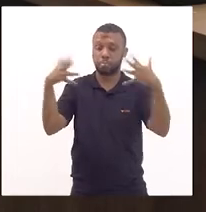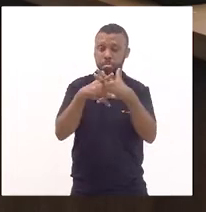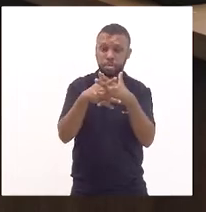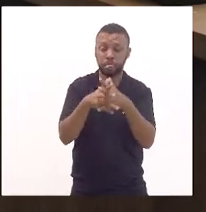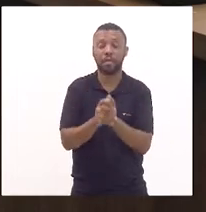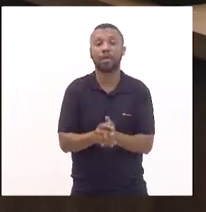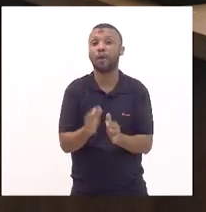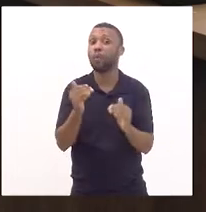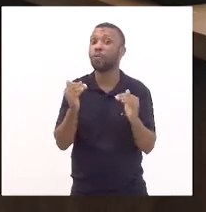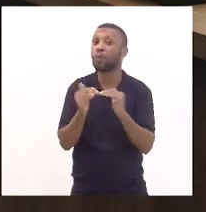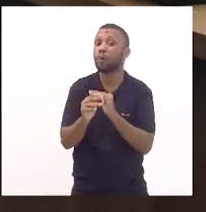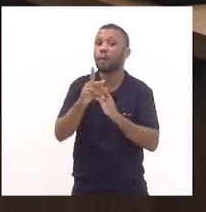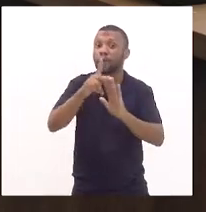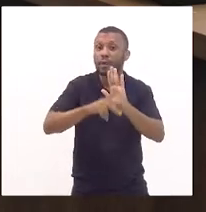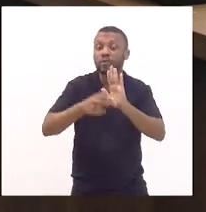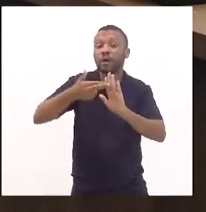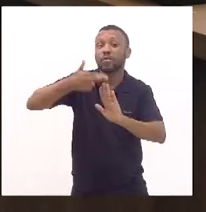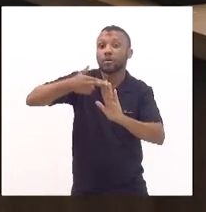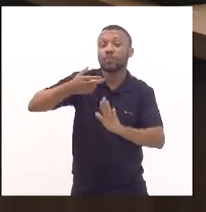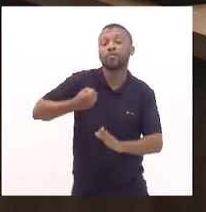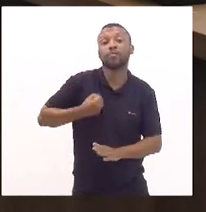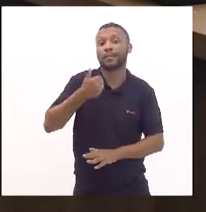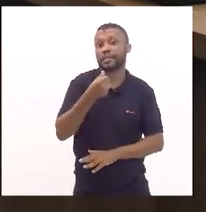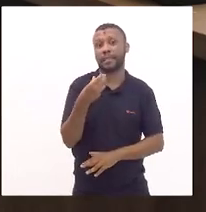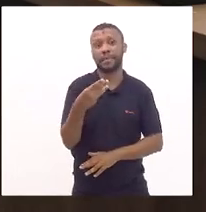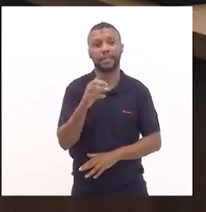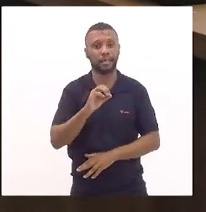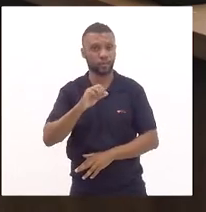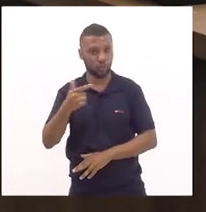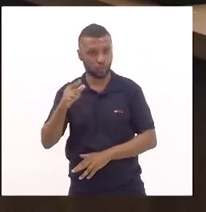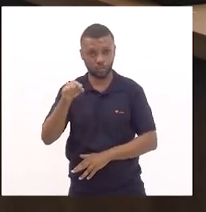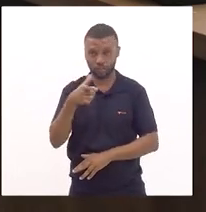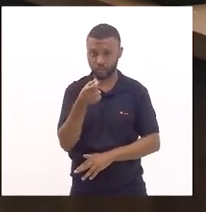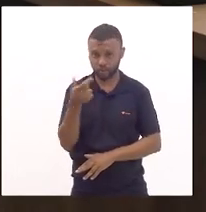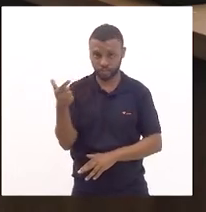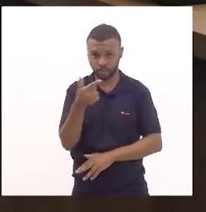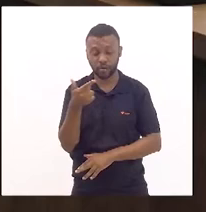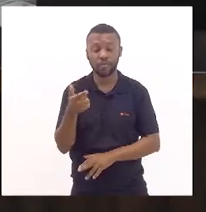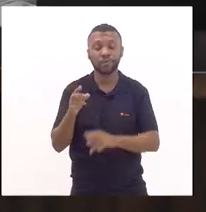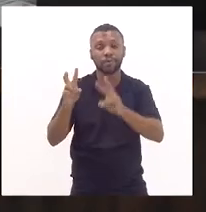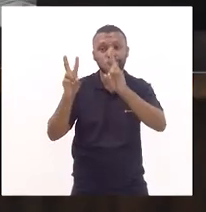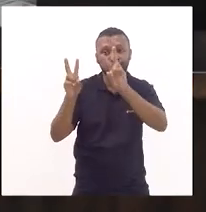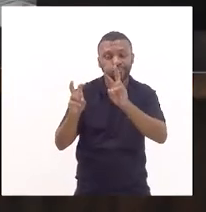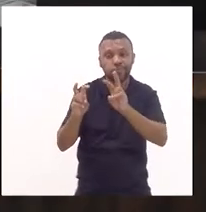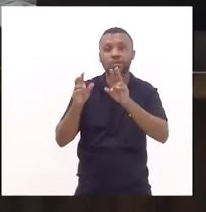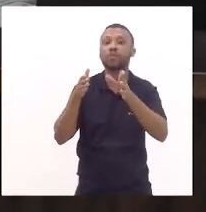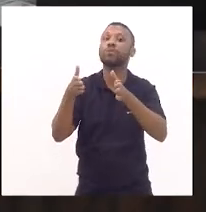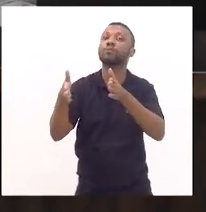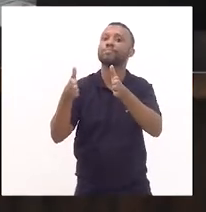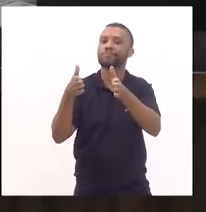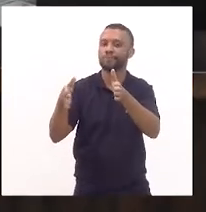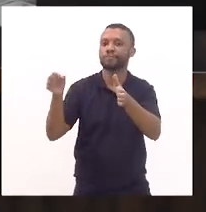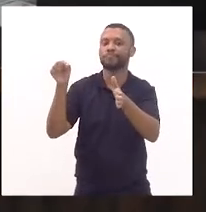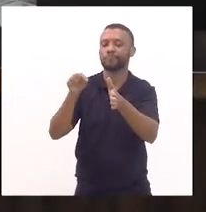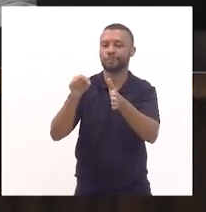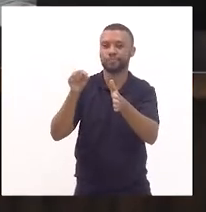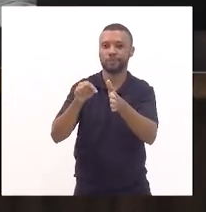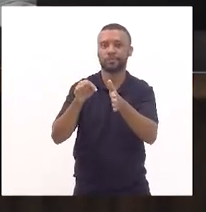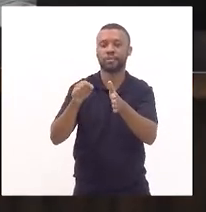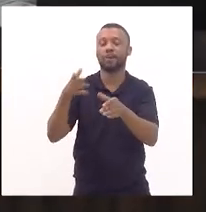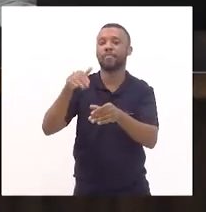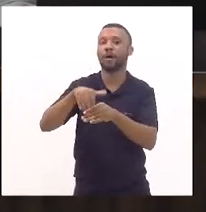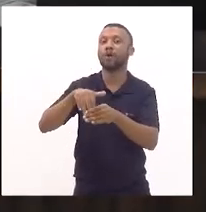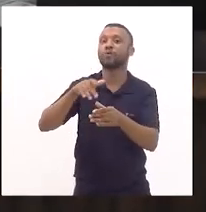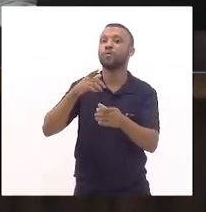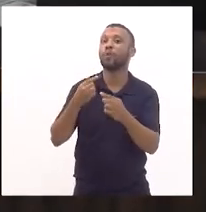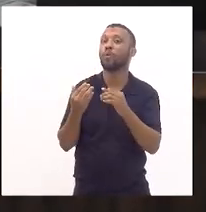fui contrário ao projeto de resolução 1302 de 2022. Atenção da janela. Voto contrário,